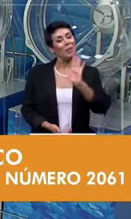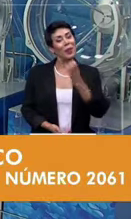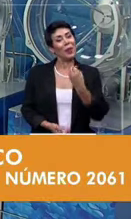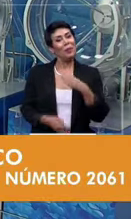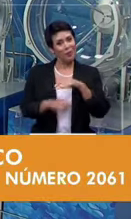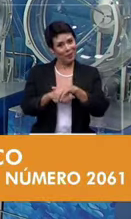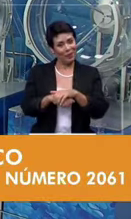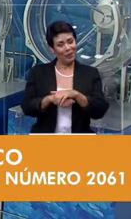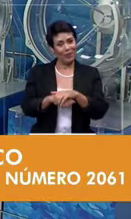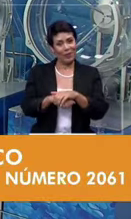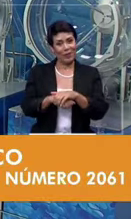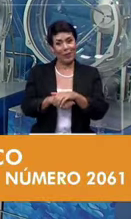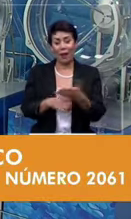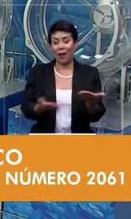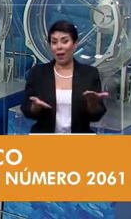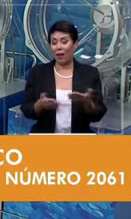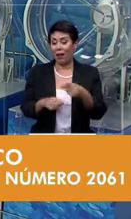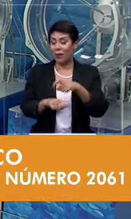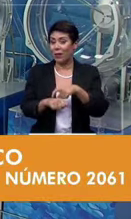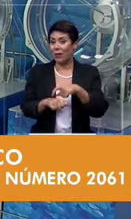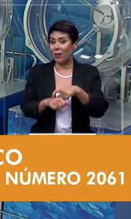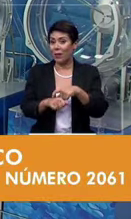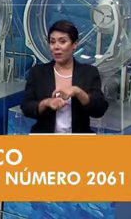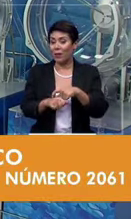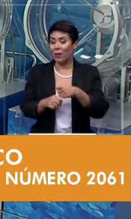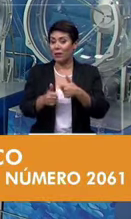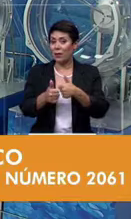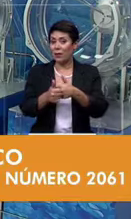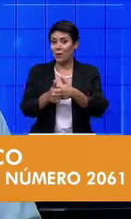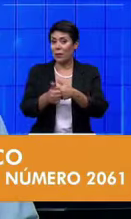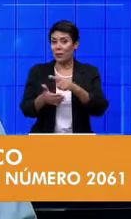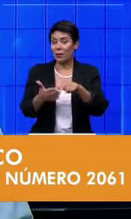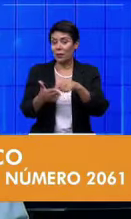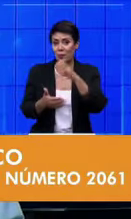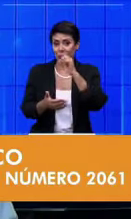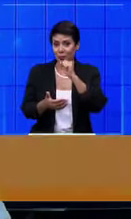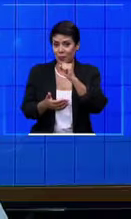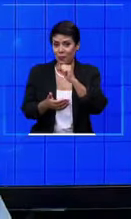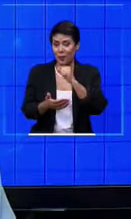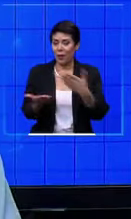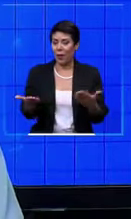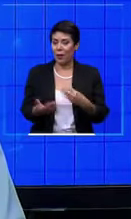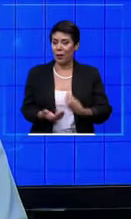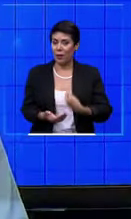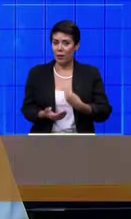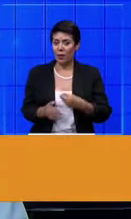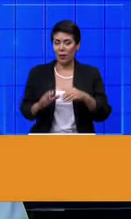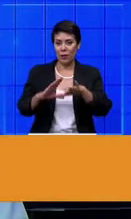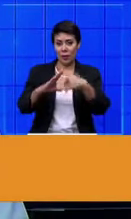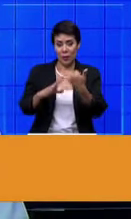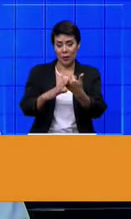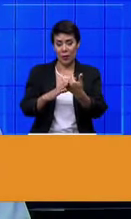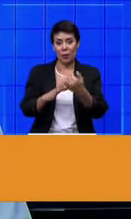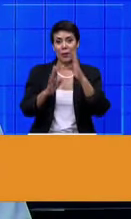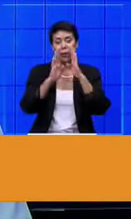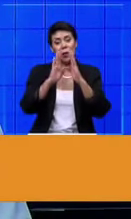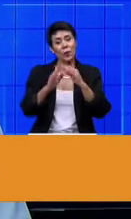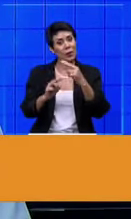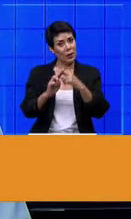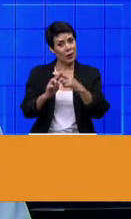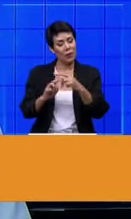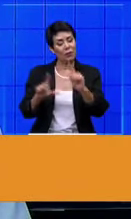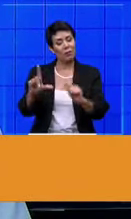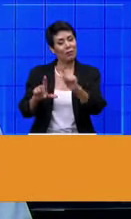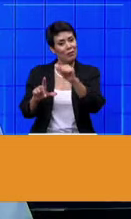Olá, boa noite. Chegou a hora de conferir o sorteio da Lotomania. Lembrando que estamos ao vivo no YouTube, no Facebook da Caixa